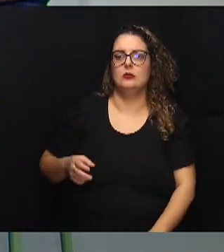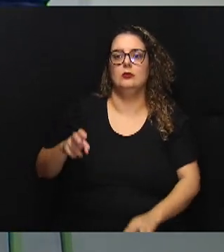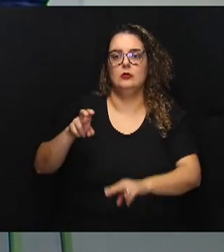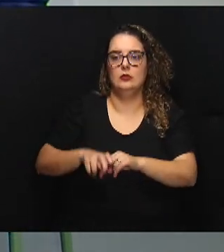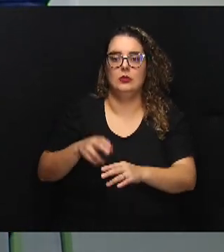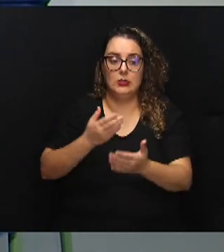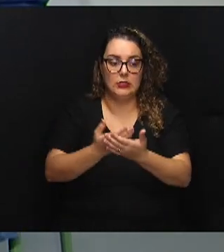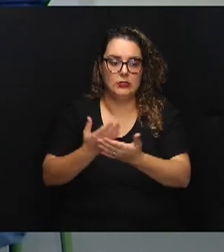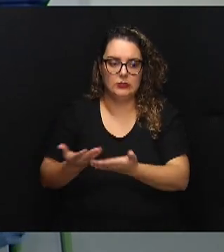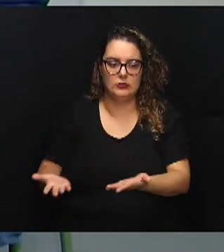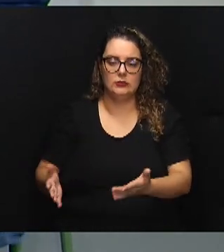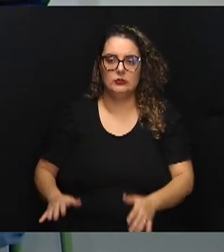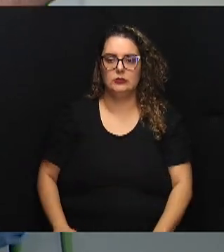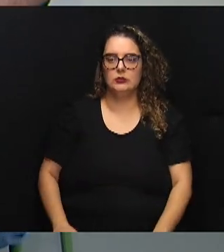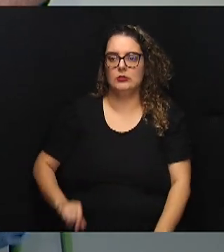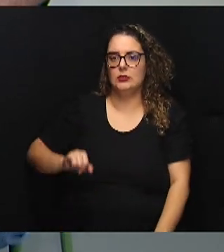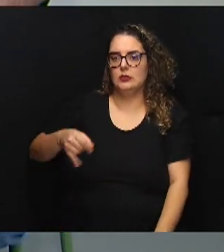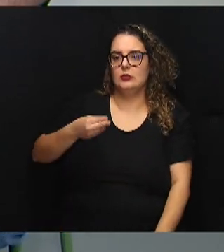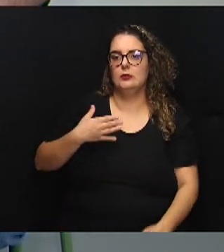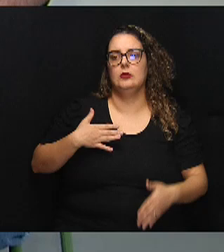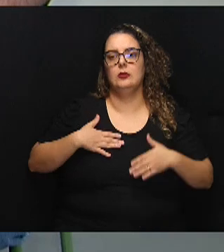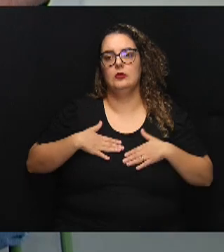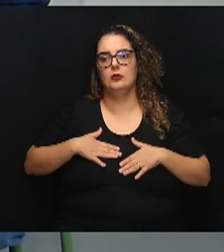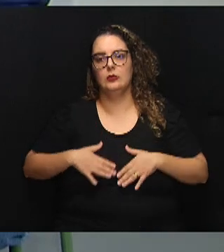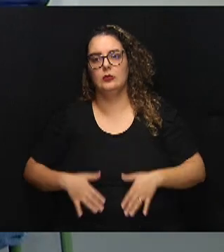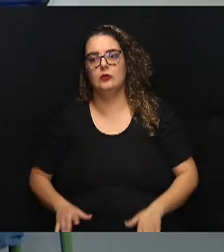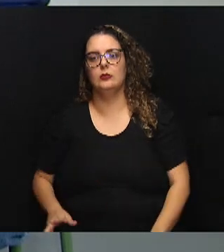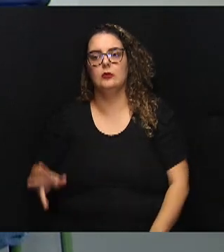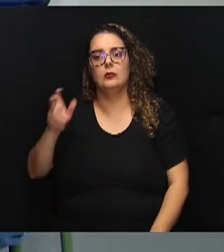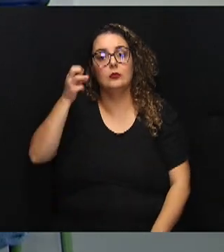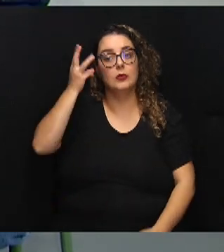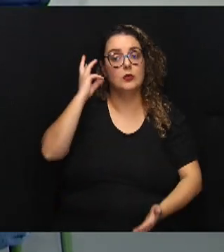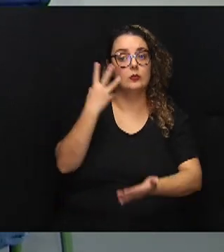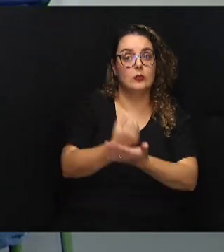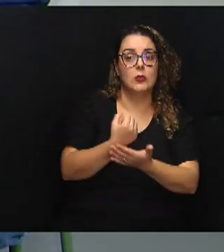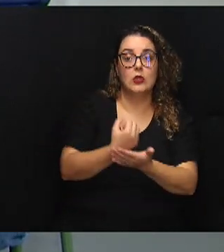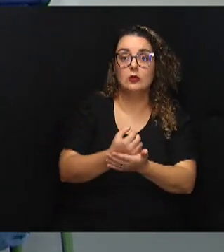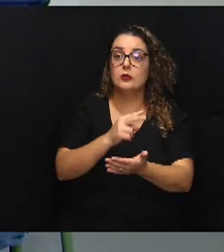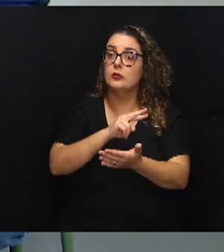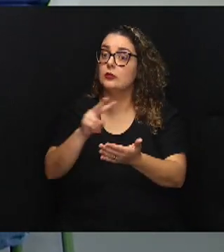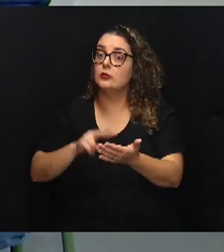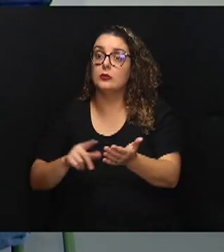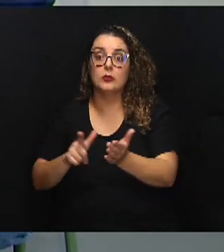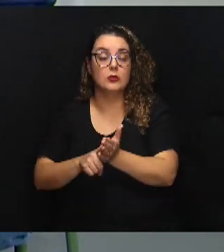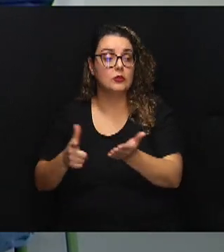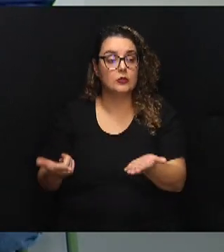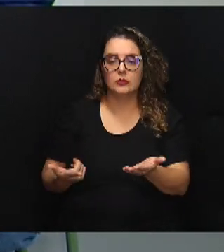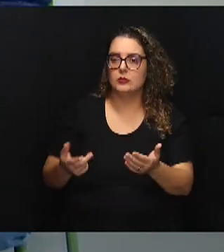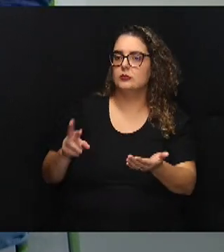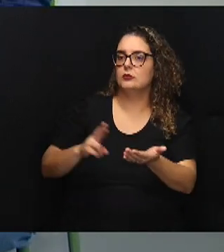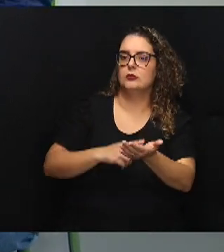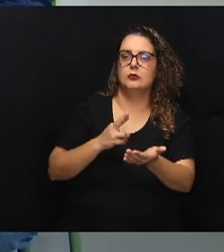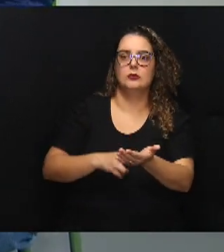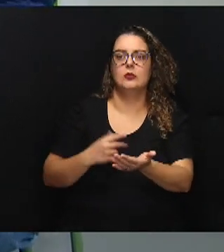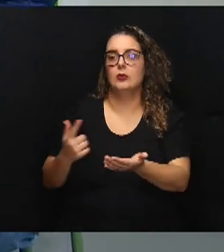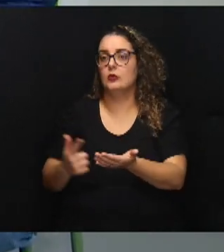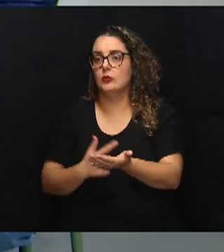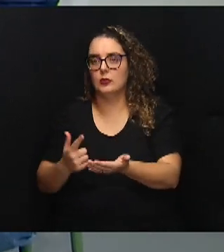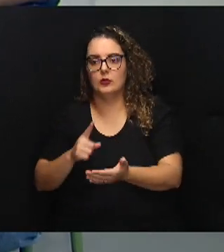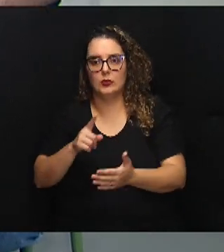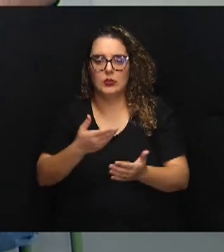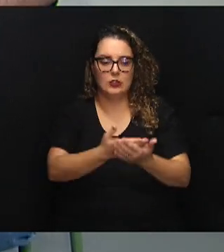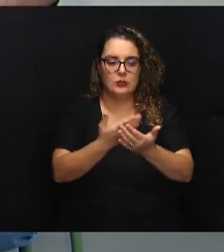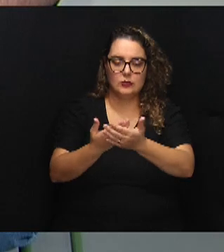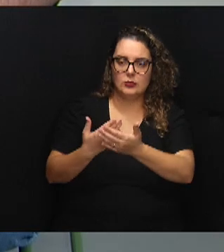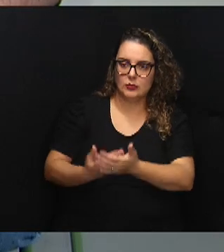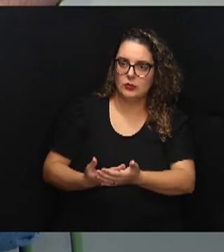estudando. Então, aproveitar o tempo de descanso para escutar podcast, para ler algum jornal, alguma revista, um livro que não seja de estudos,